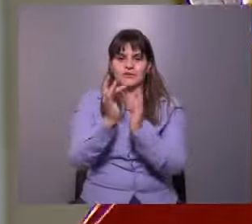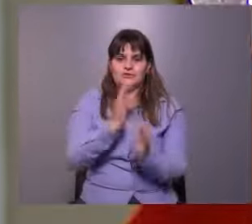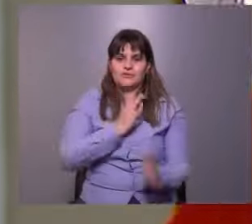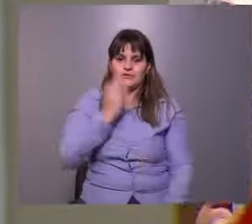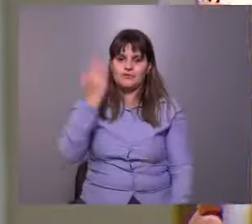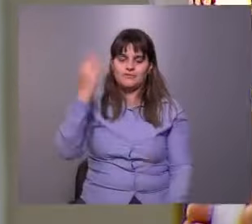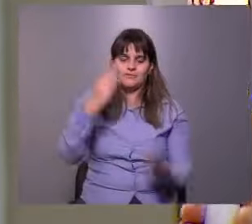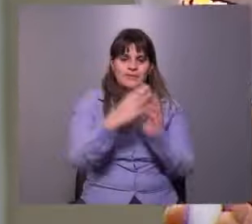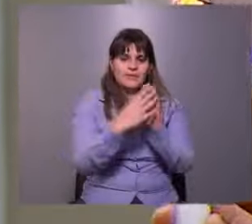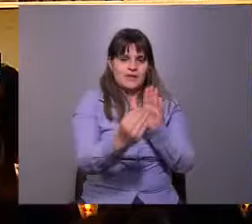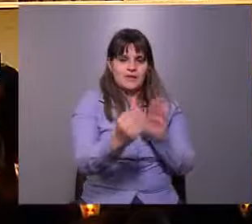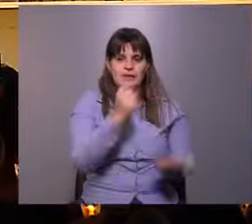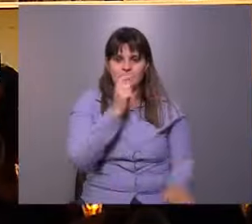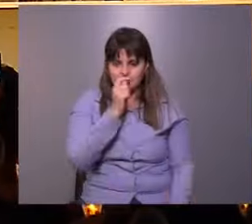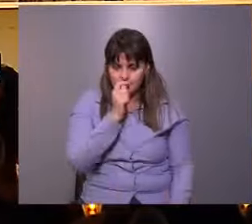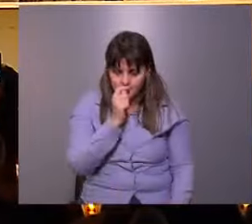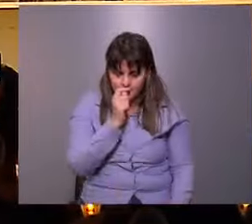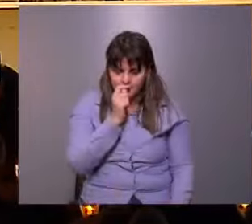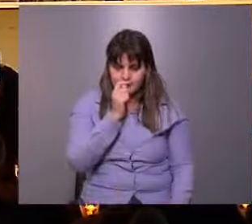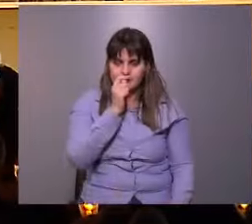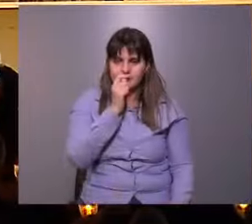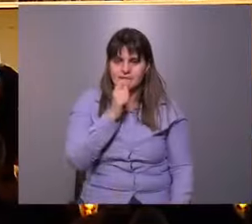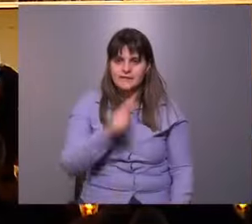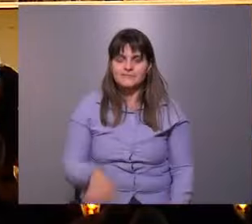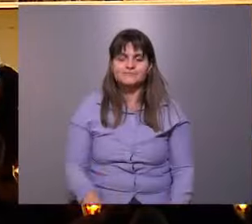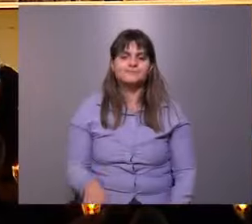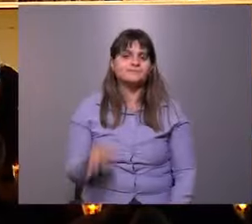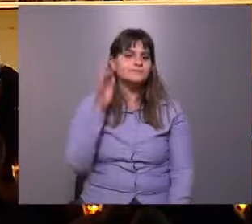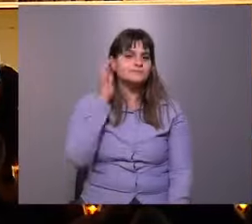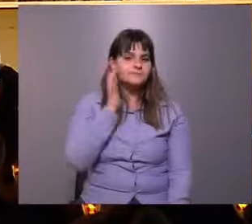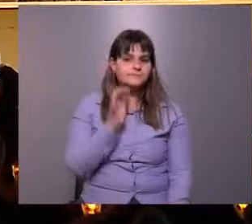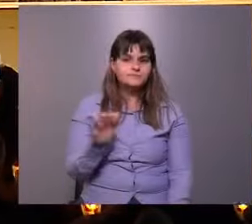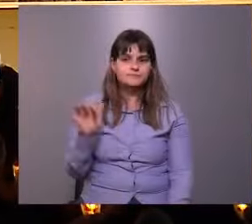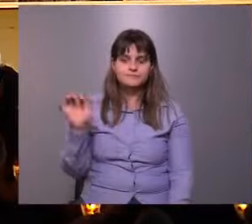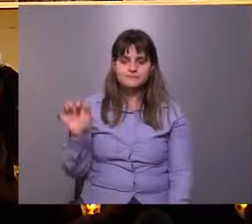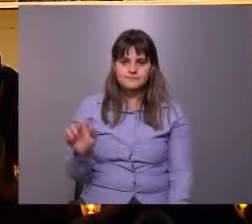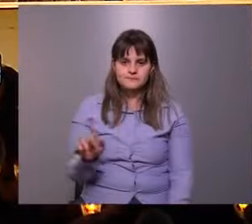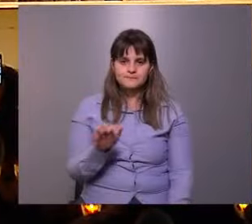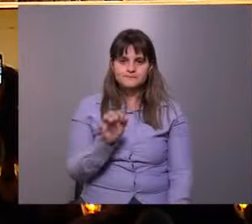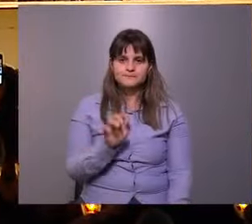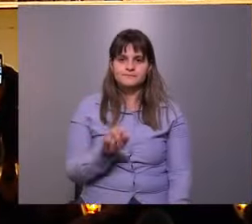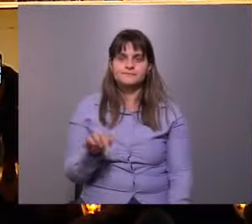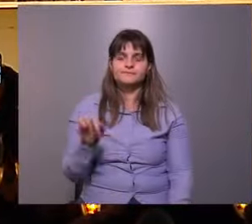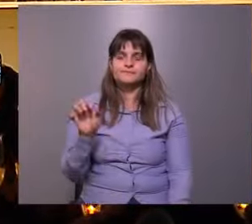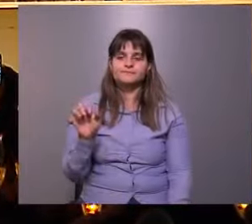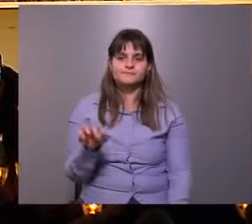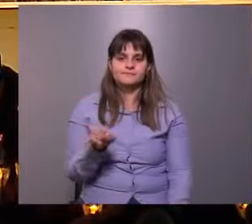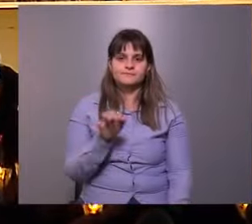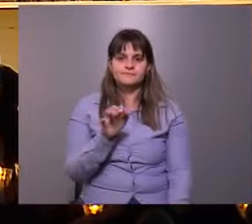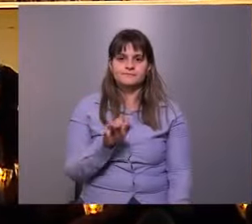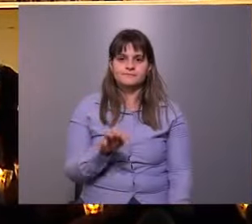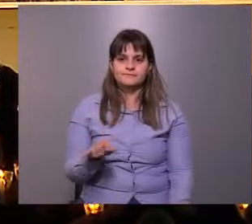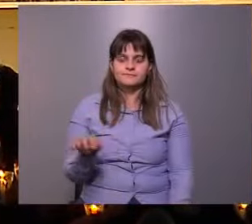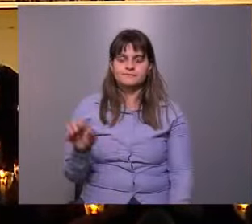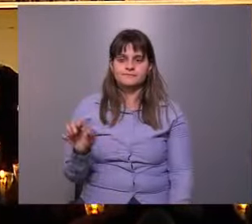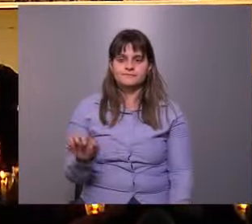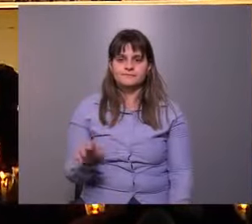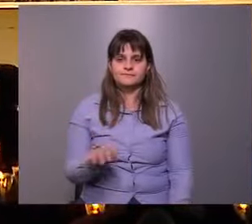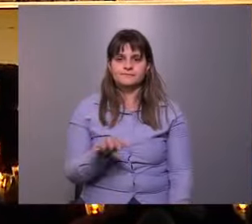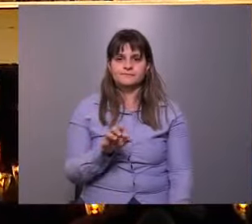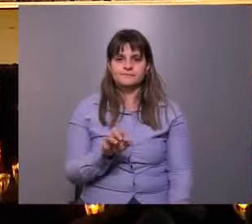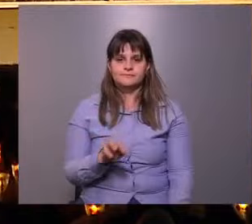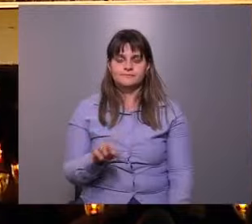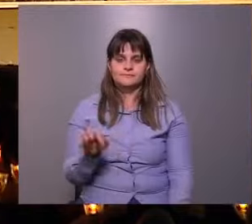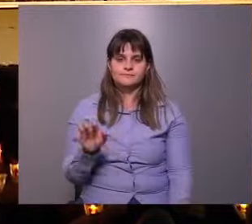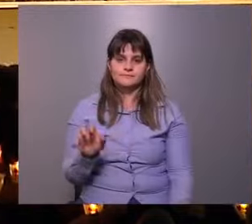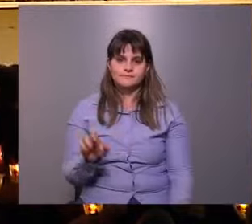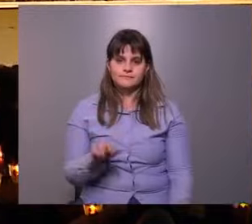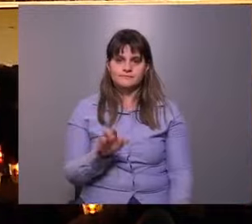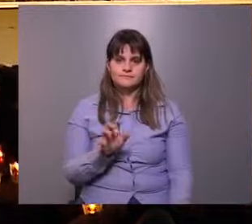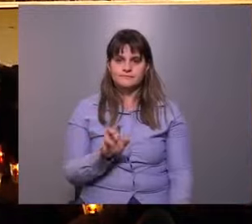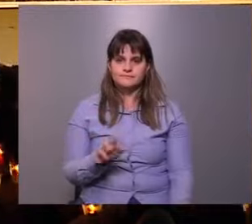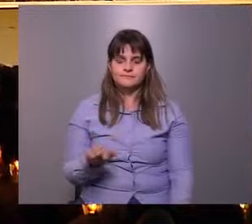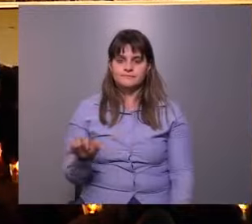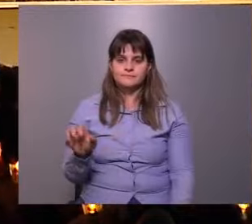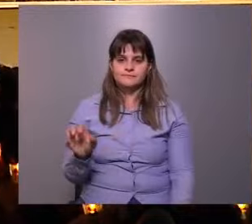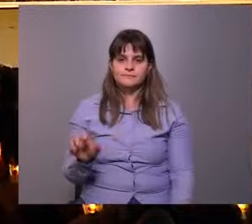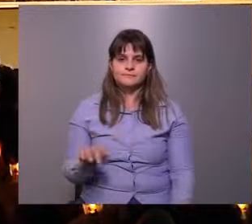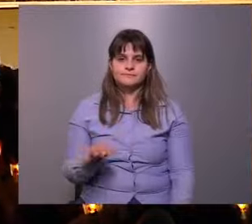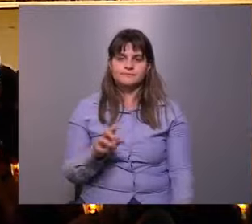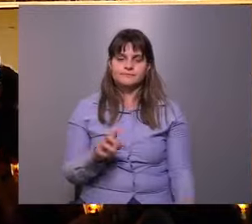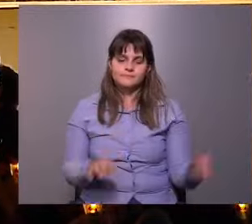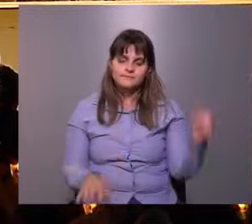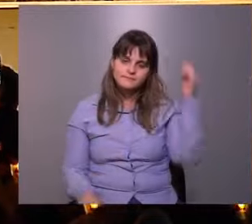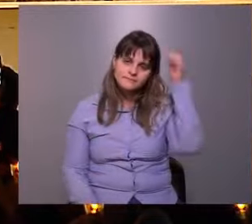luz, fazei que perseveremos na fé até que um dia possamos encontrar-vos com todos